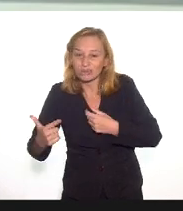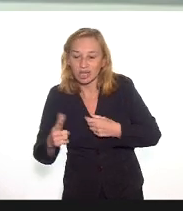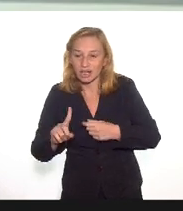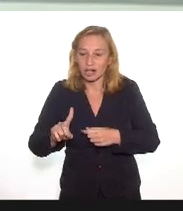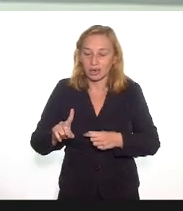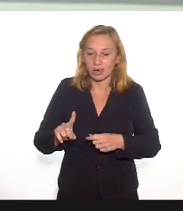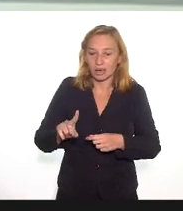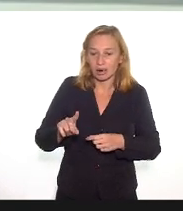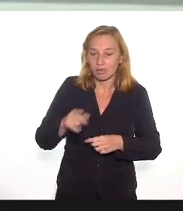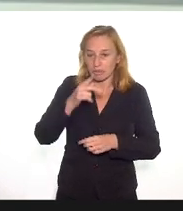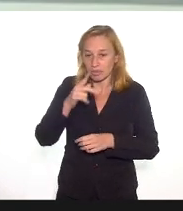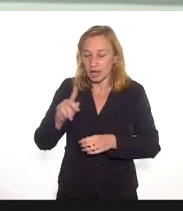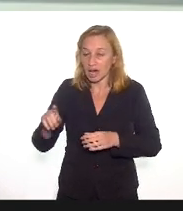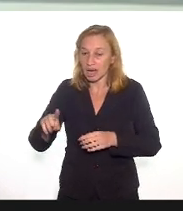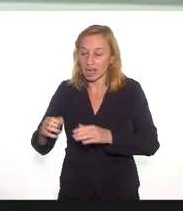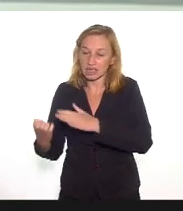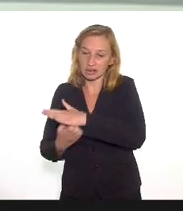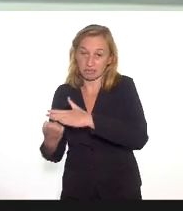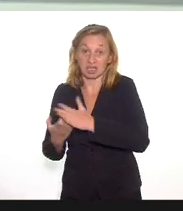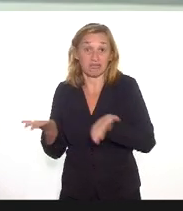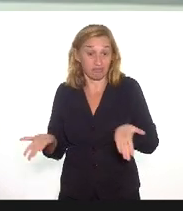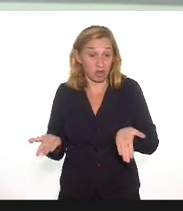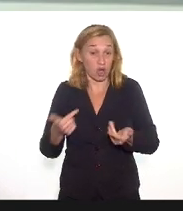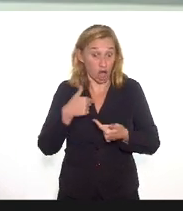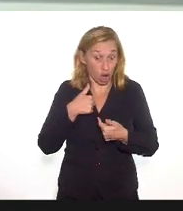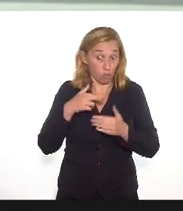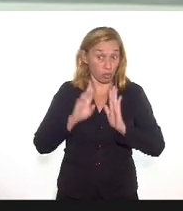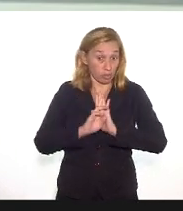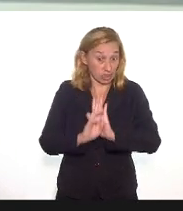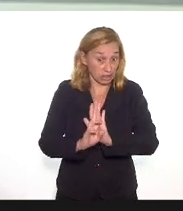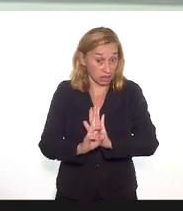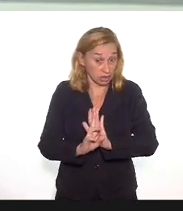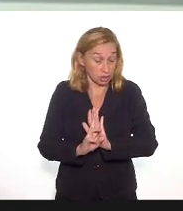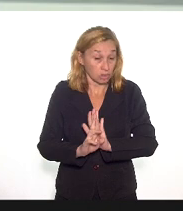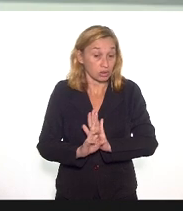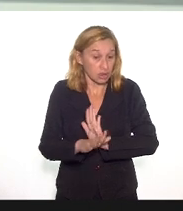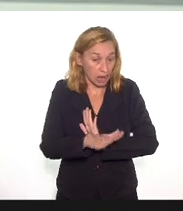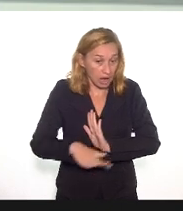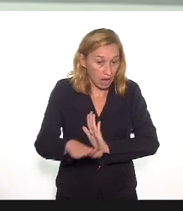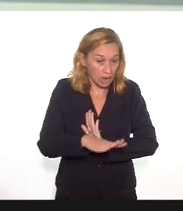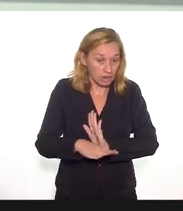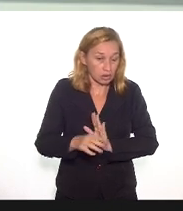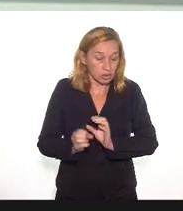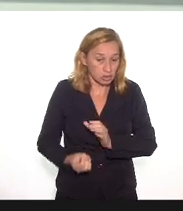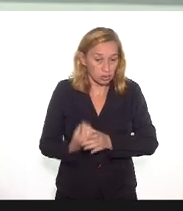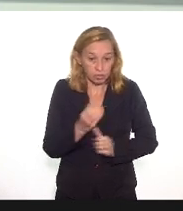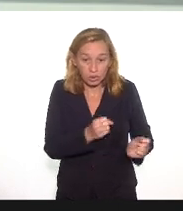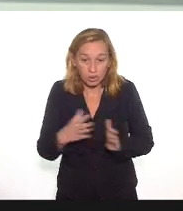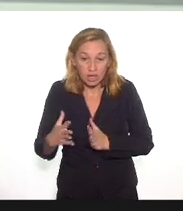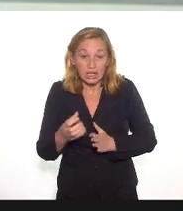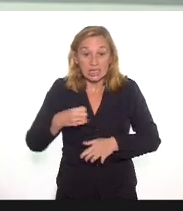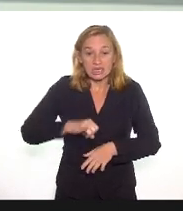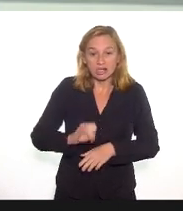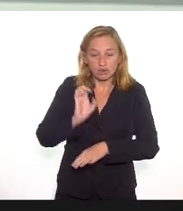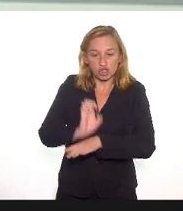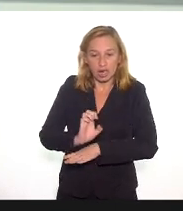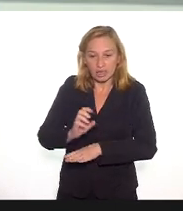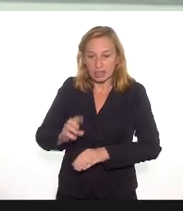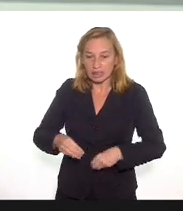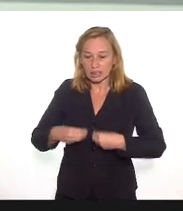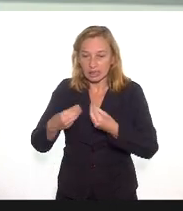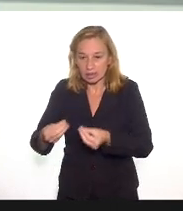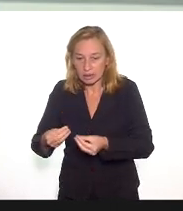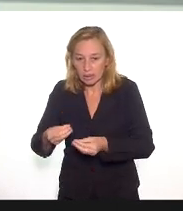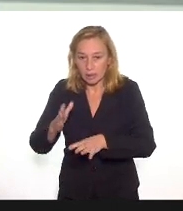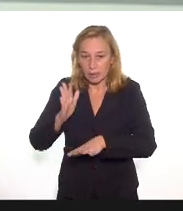como representante do setor produtivo, quero falar que o Estado, se tivesse um pouco mais de garantia para os